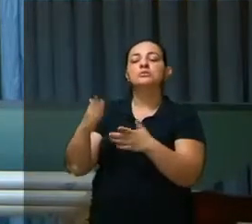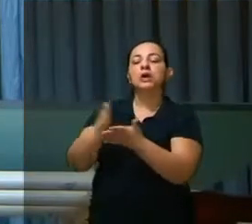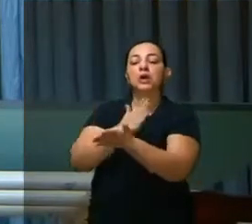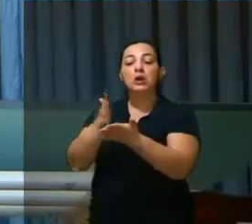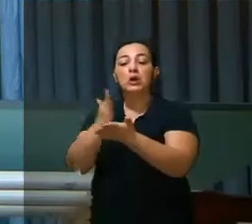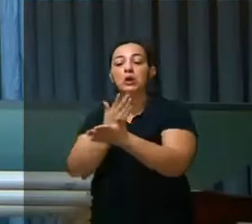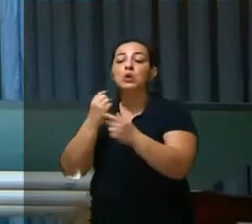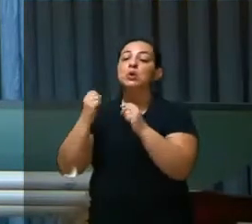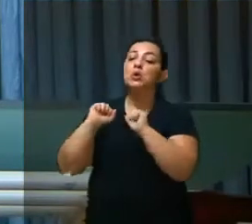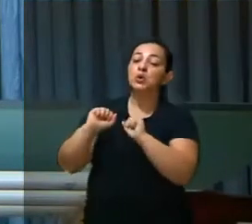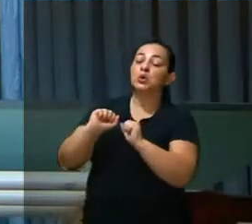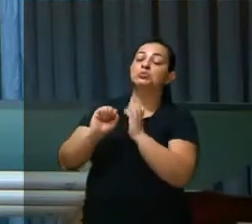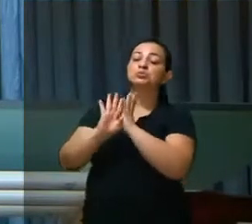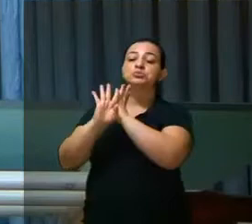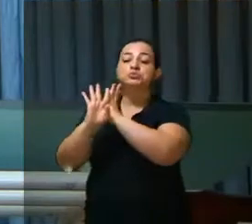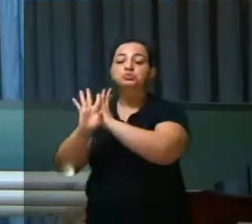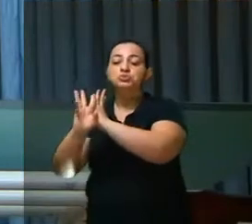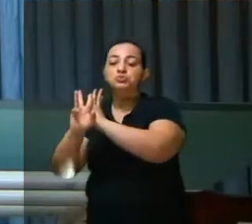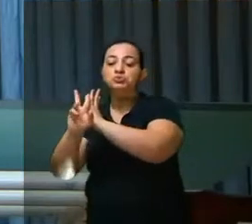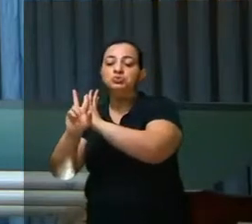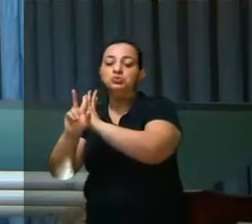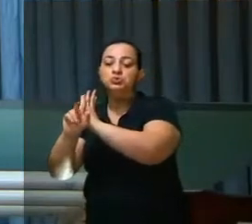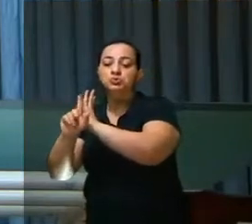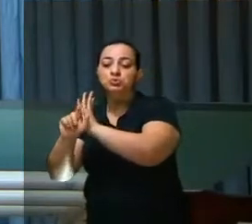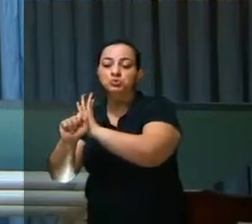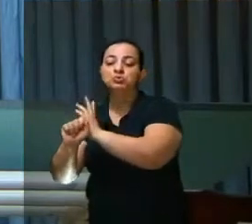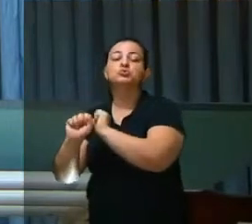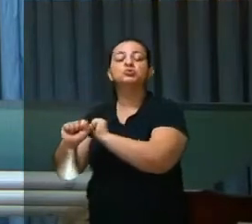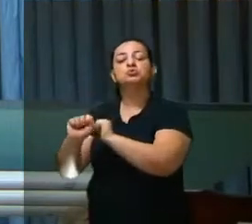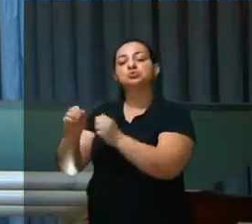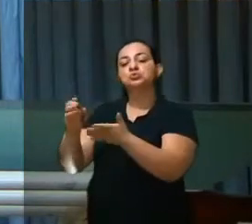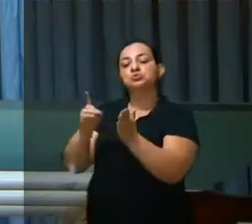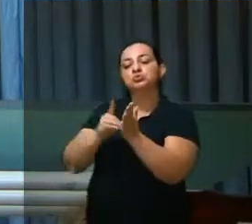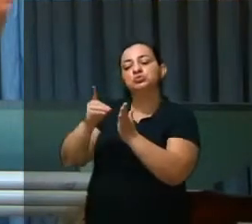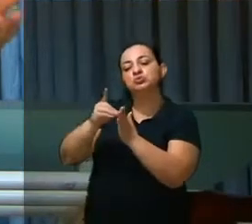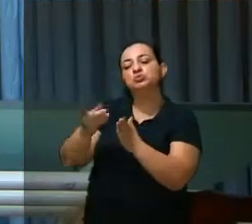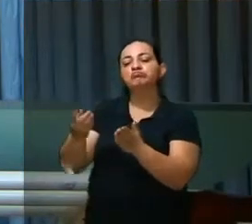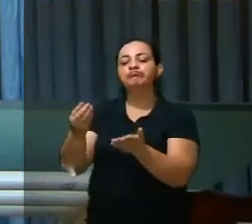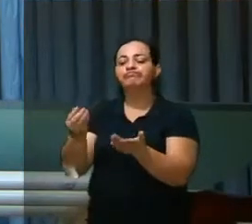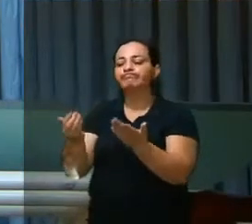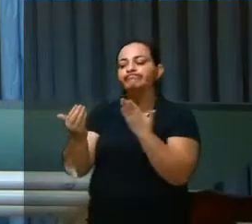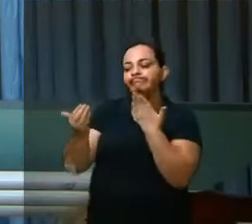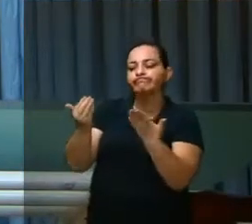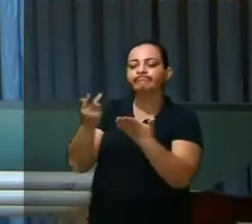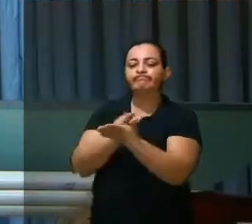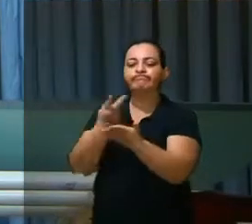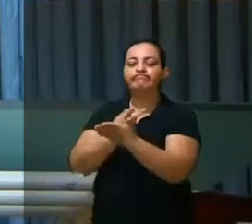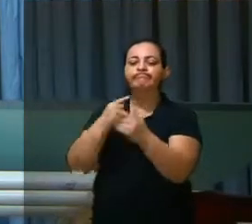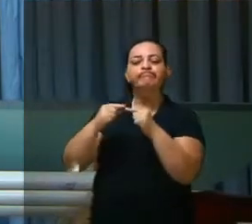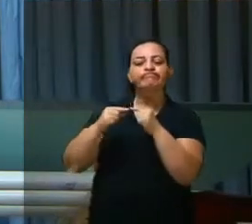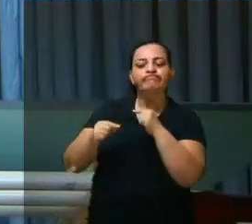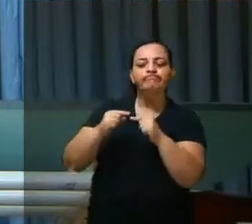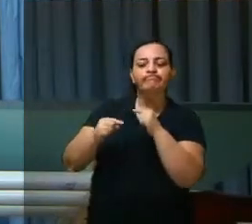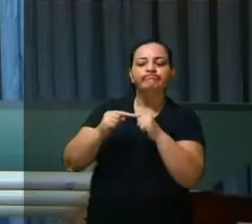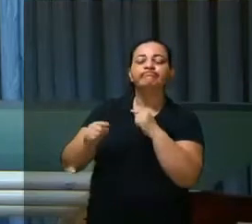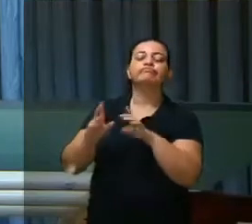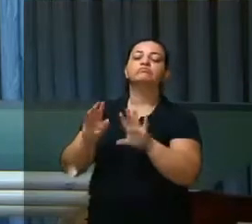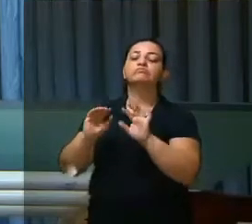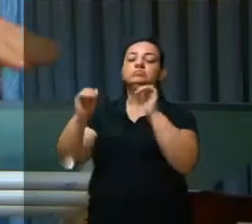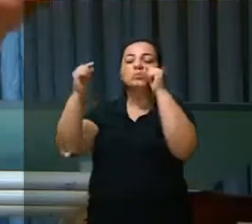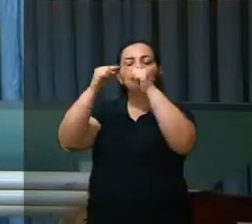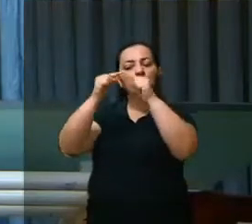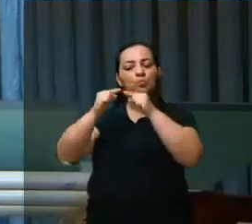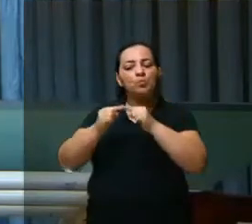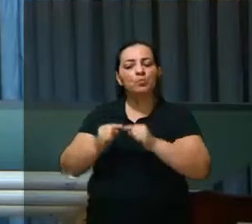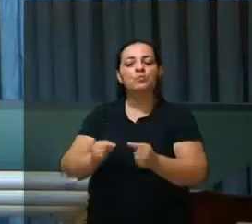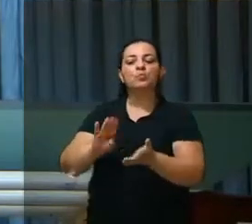alguns daqueles que foram chamados às vezes não documento deles não vais preencher os requisitos